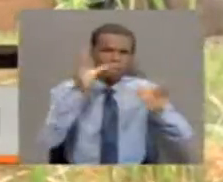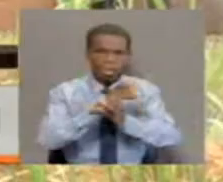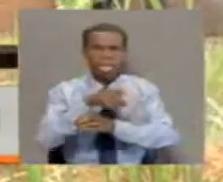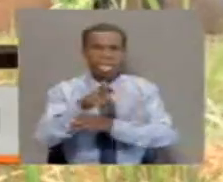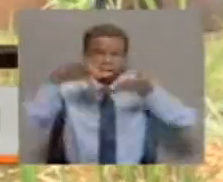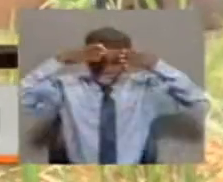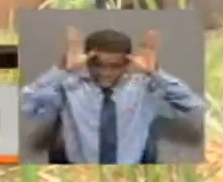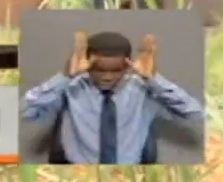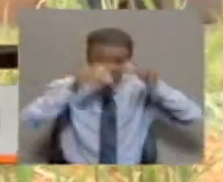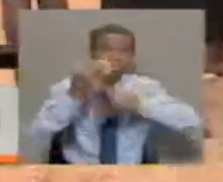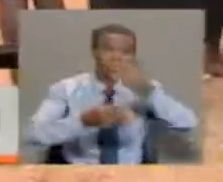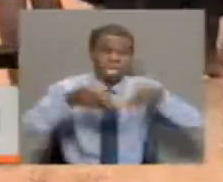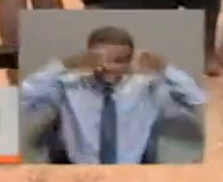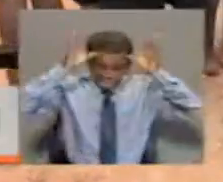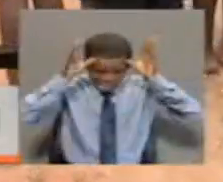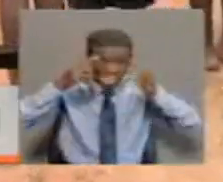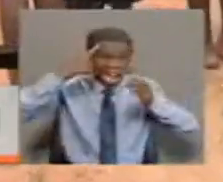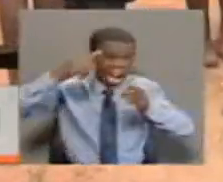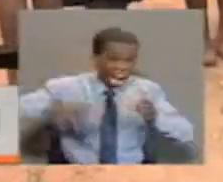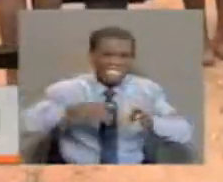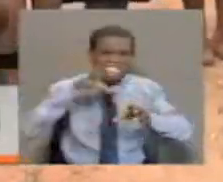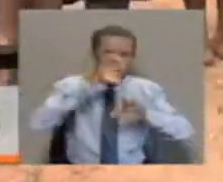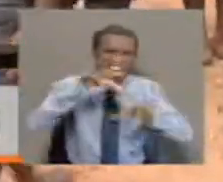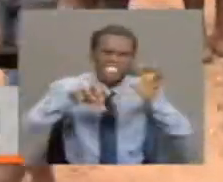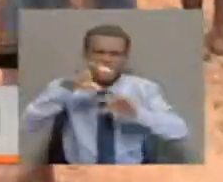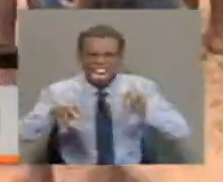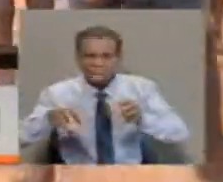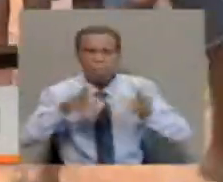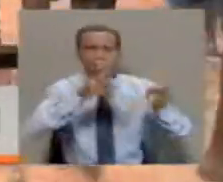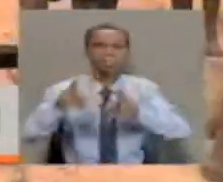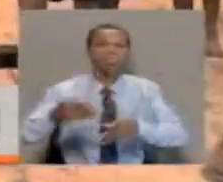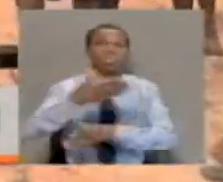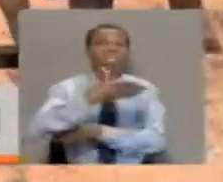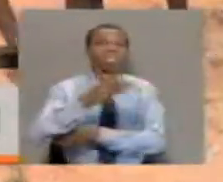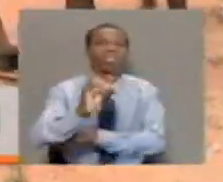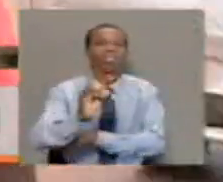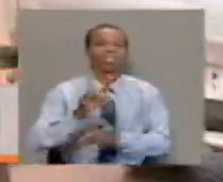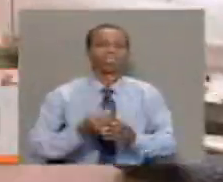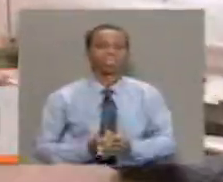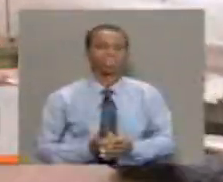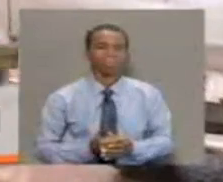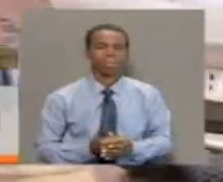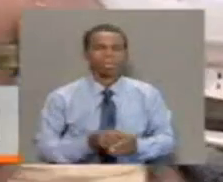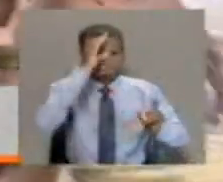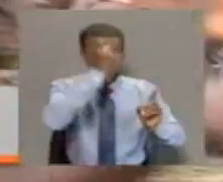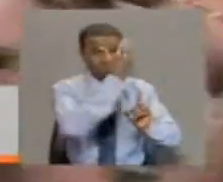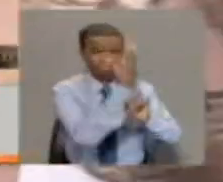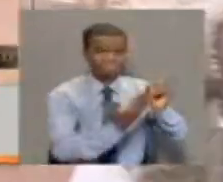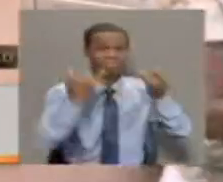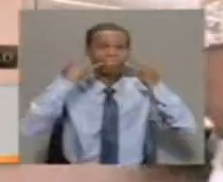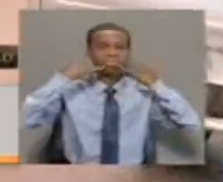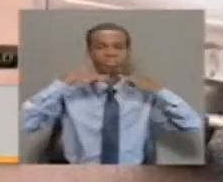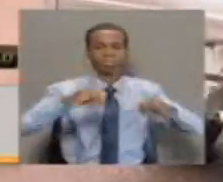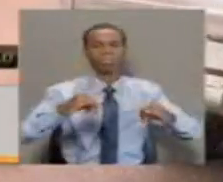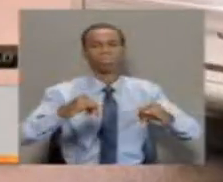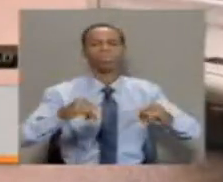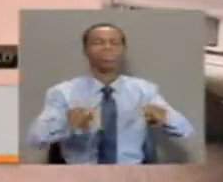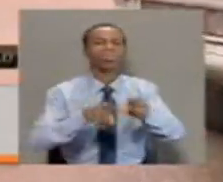em menos de 30 minutos, mordeu 10 pessoas. Este cachorro é que